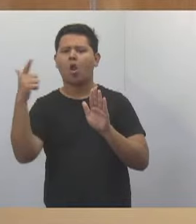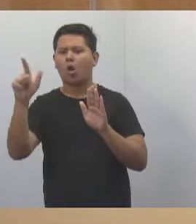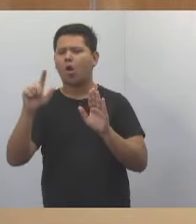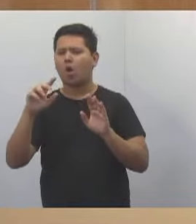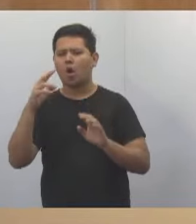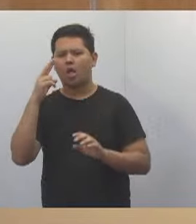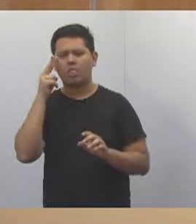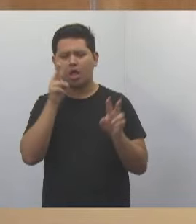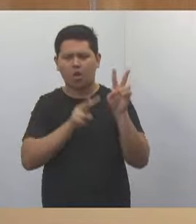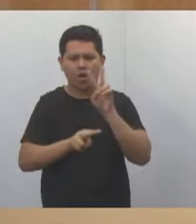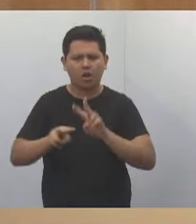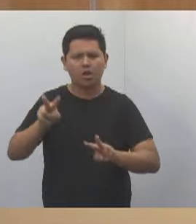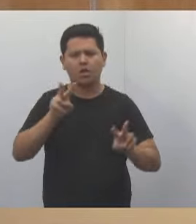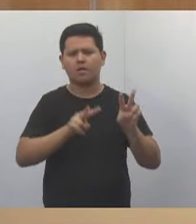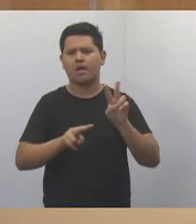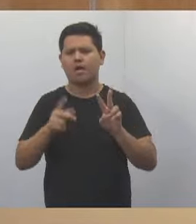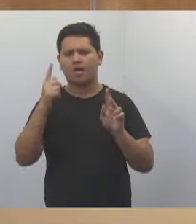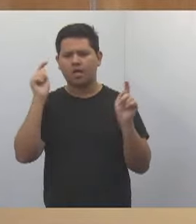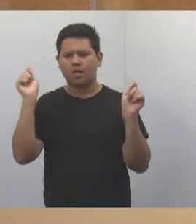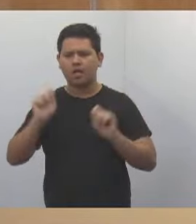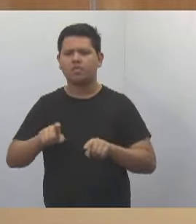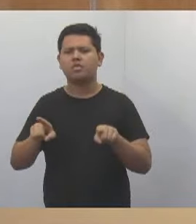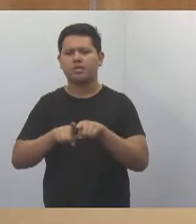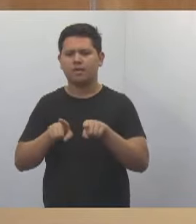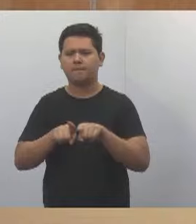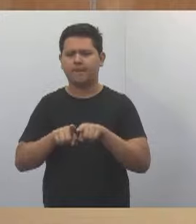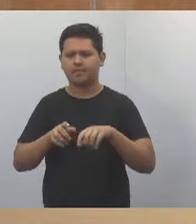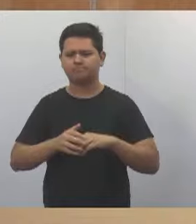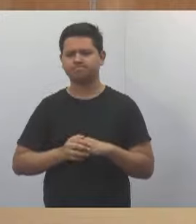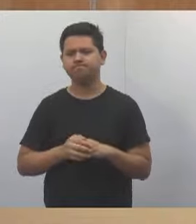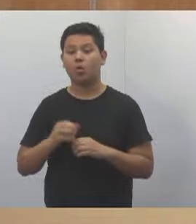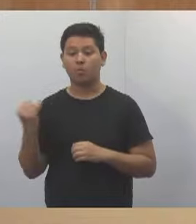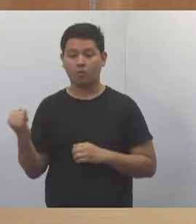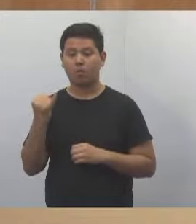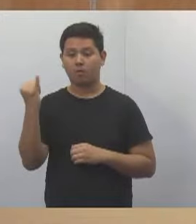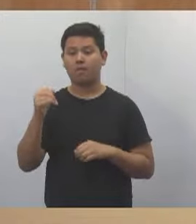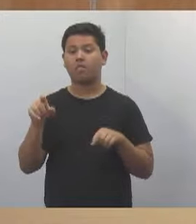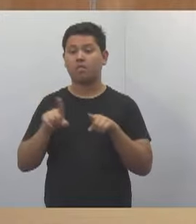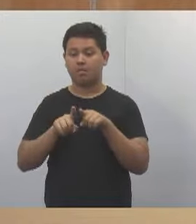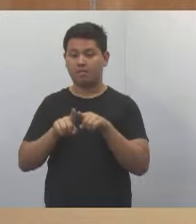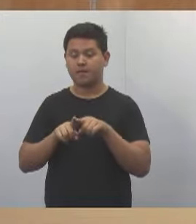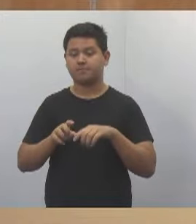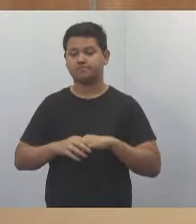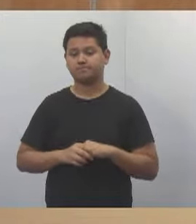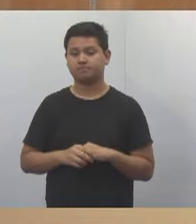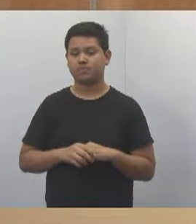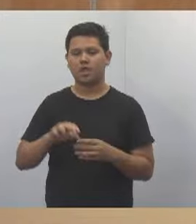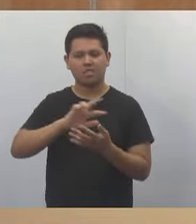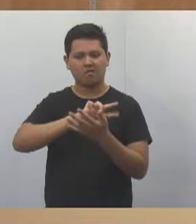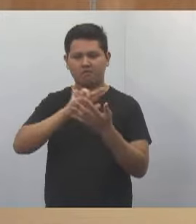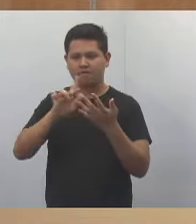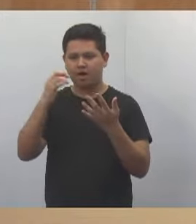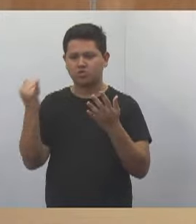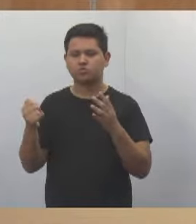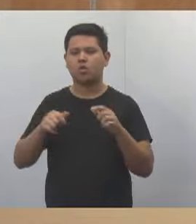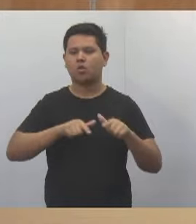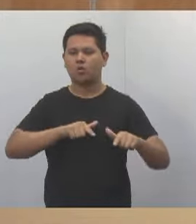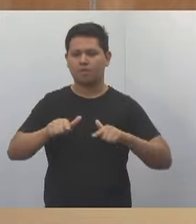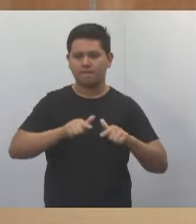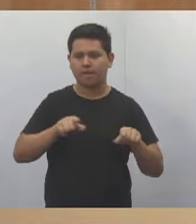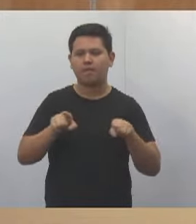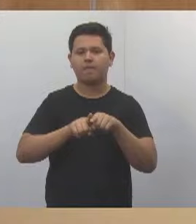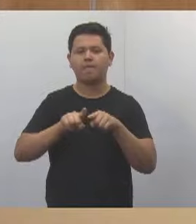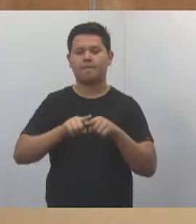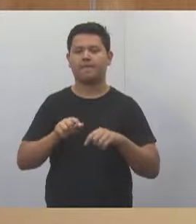olhar com carinho um pouquinho mais nessa categoria de tanta importância para o rolê, de tanta importância para o trabalho e de